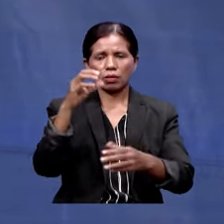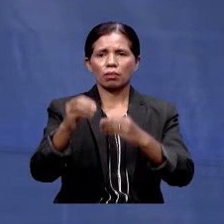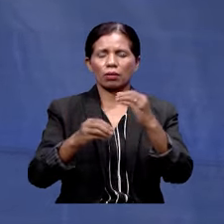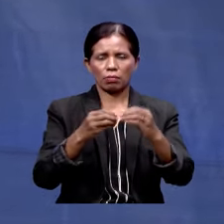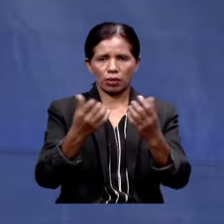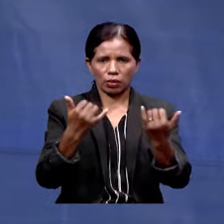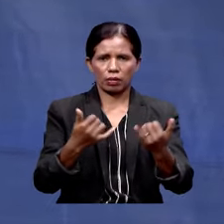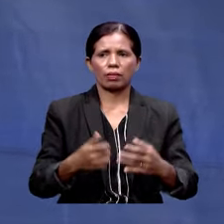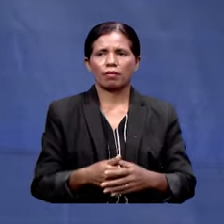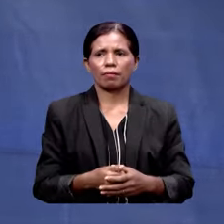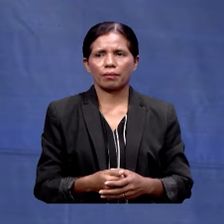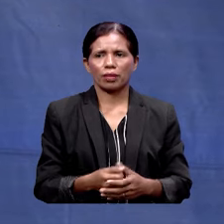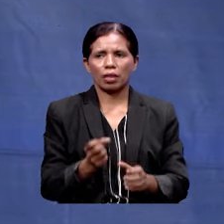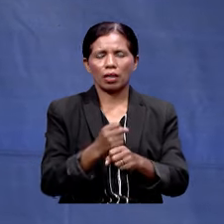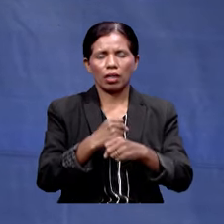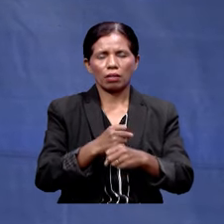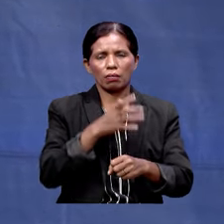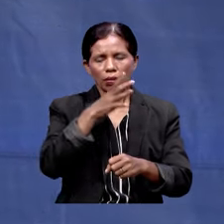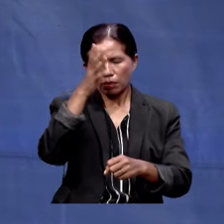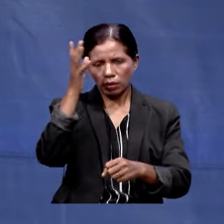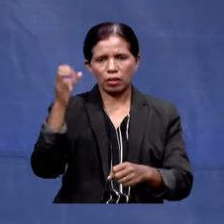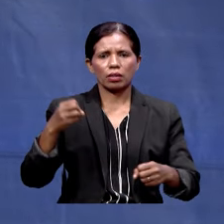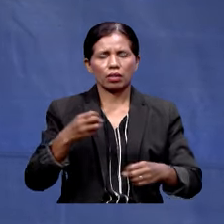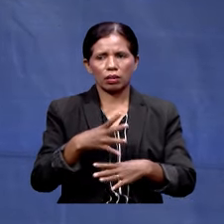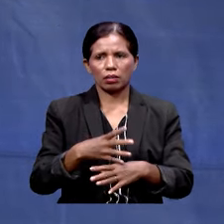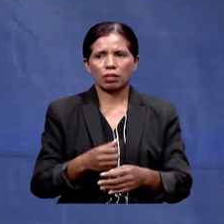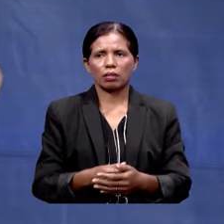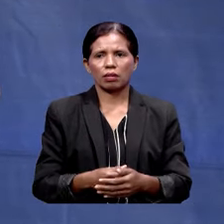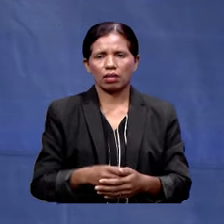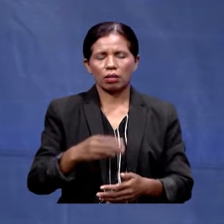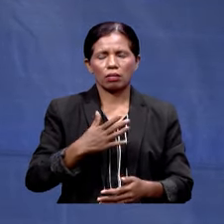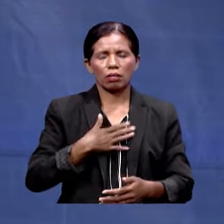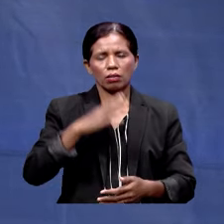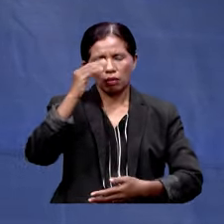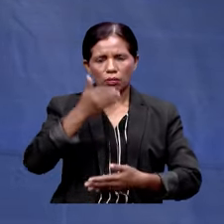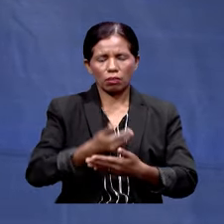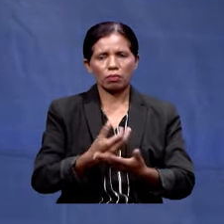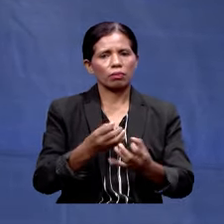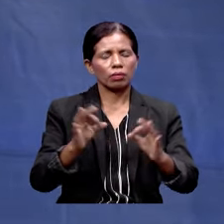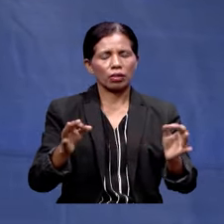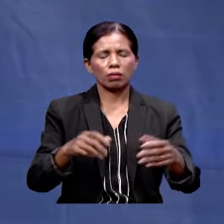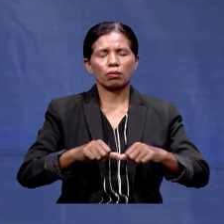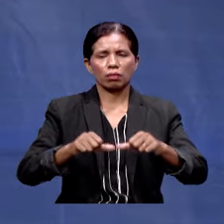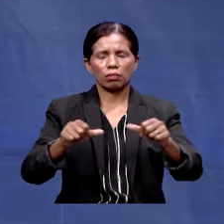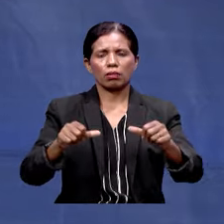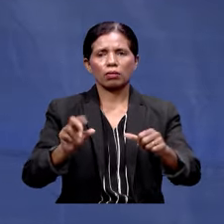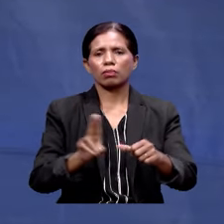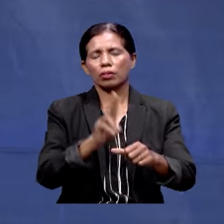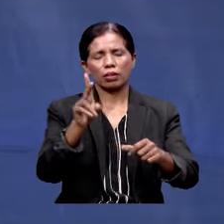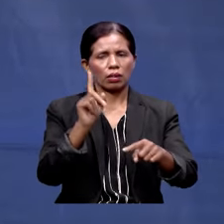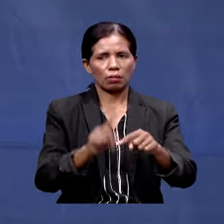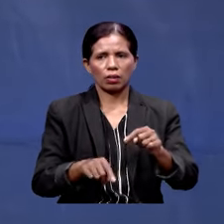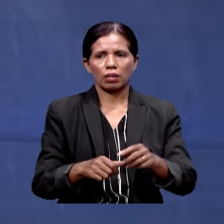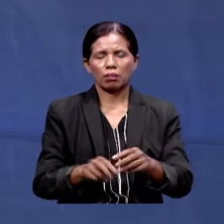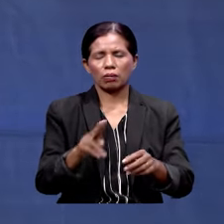né. Alô, e na nama se trauma ela. Ao não andar mata, nem a tua continua na universidade na vela. Não é problema para esta. Mas o